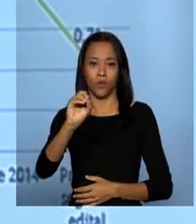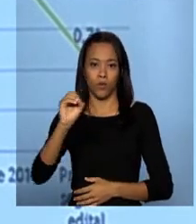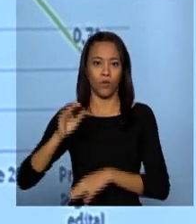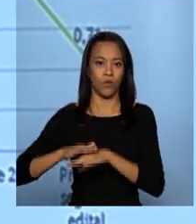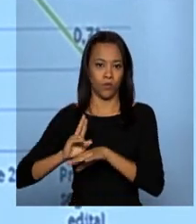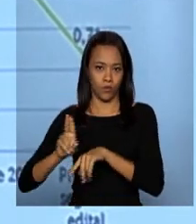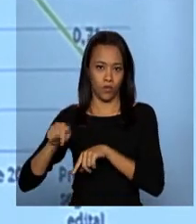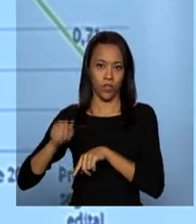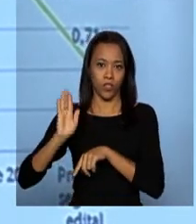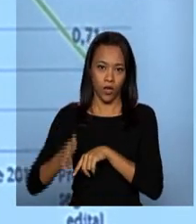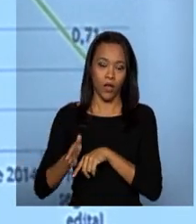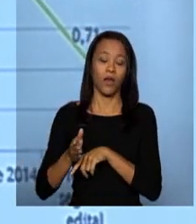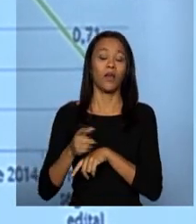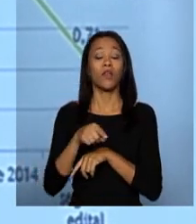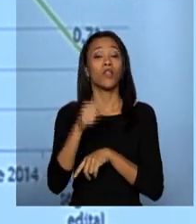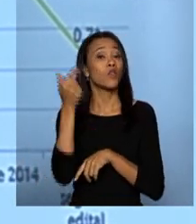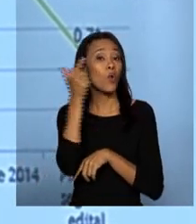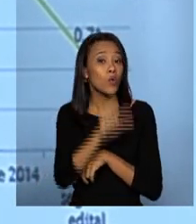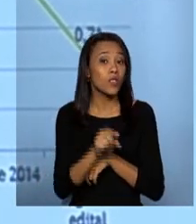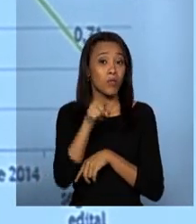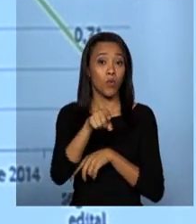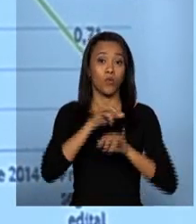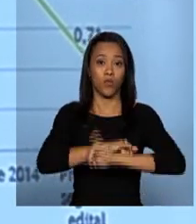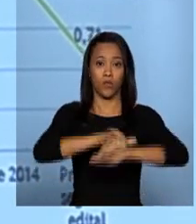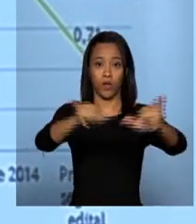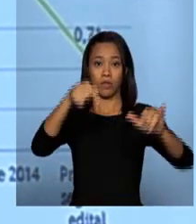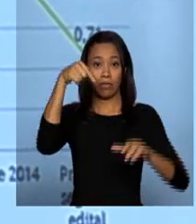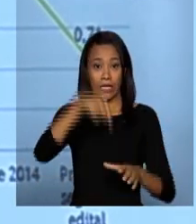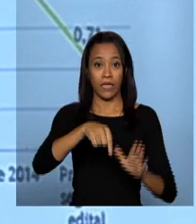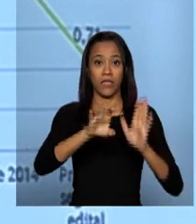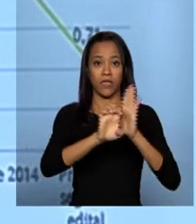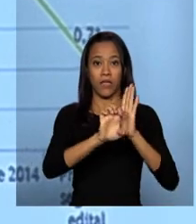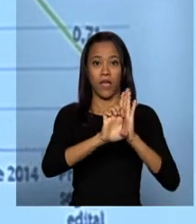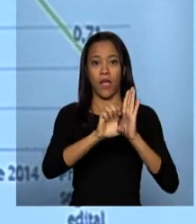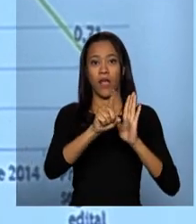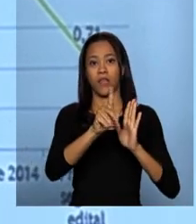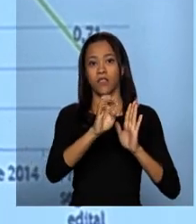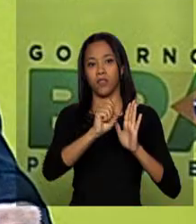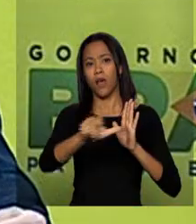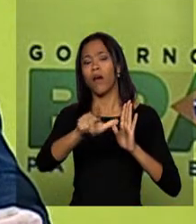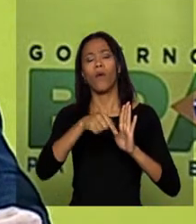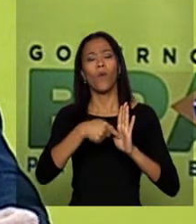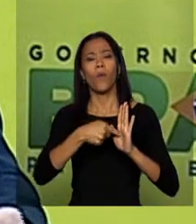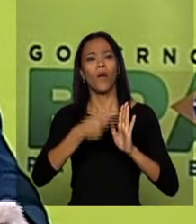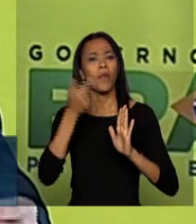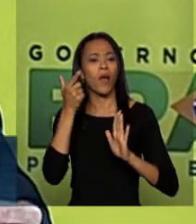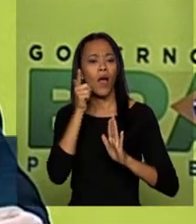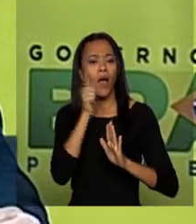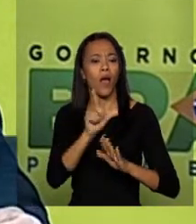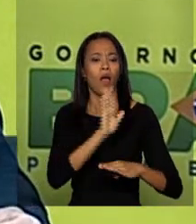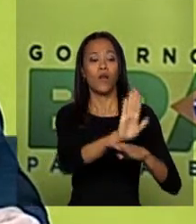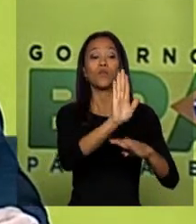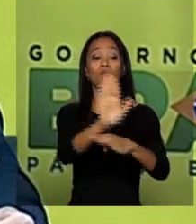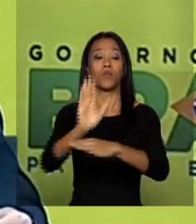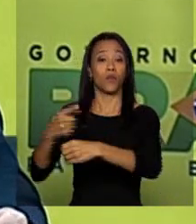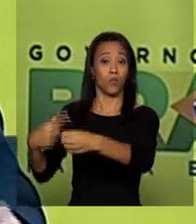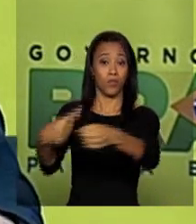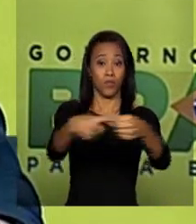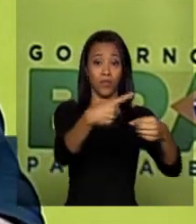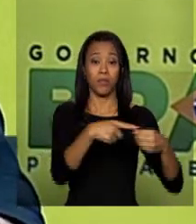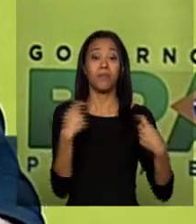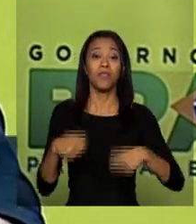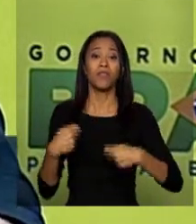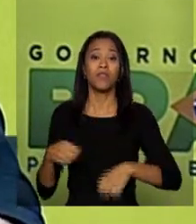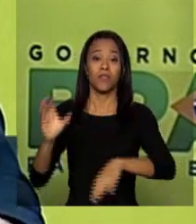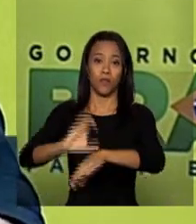edital é de fato, atender aqueles municípios que com maior necessidade, né? Então,